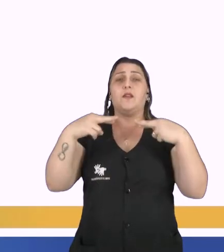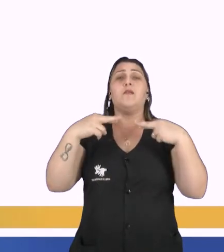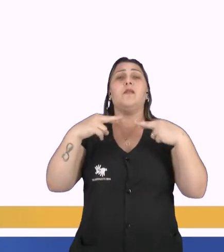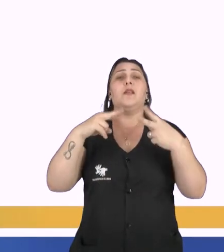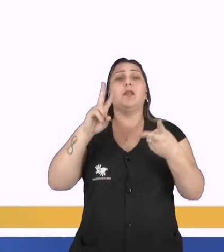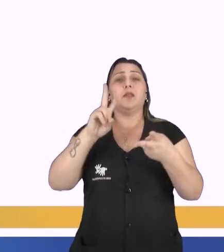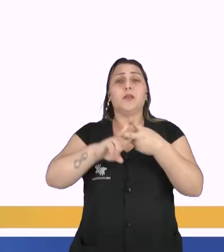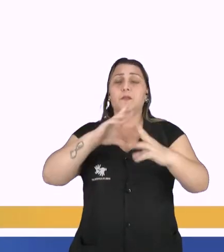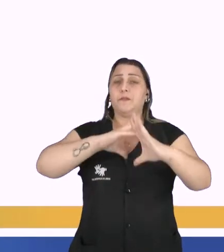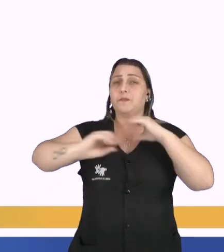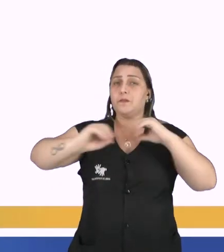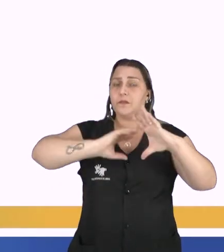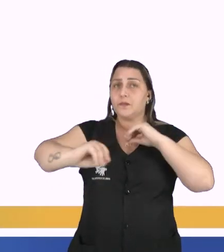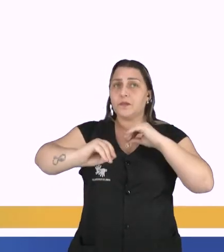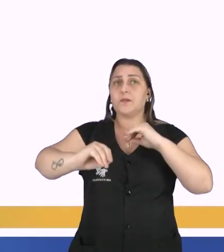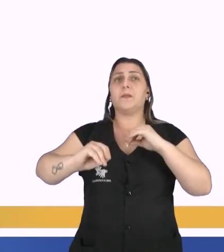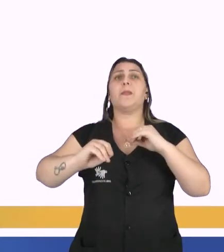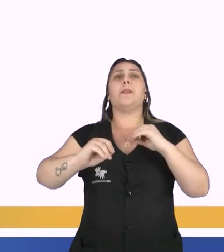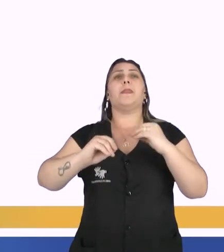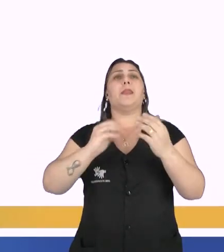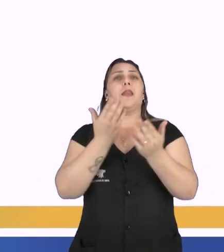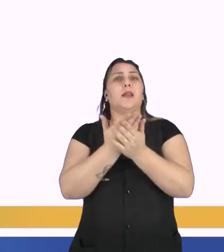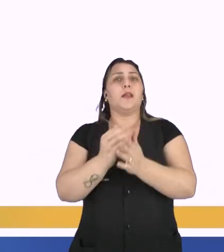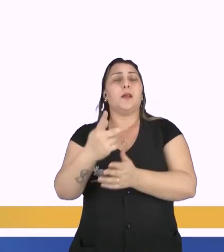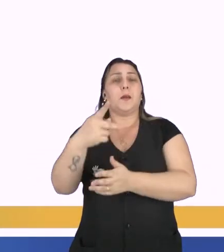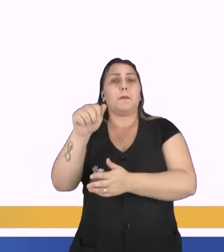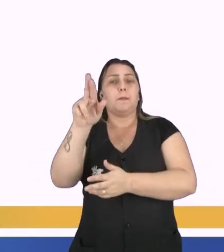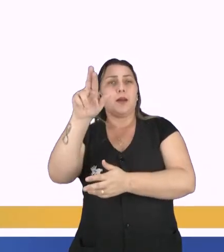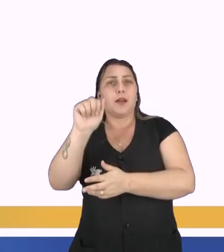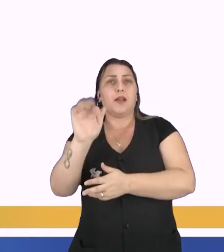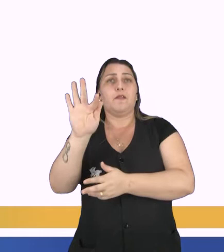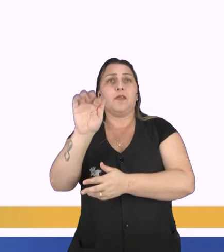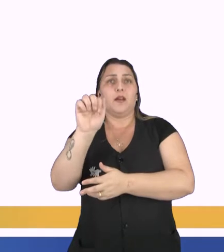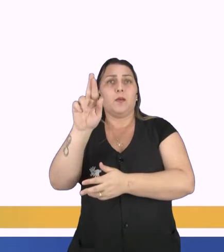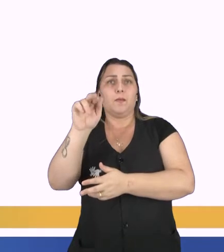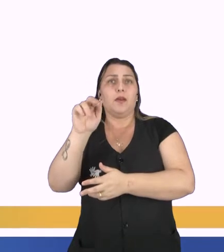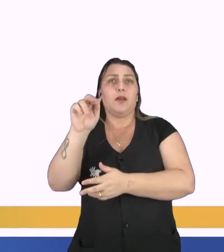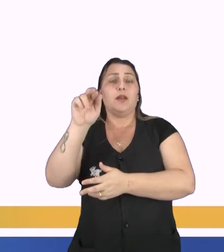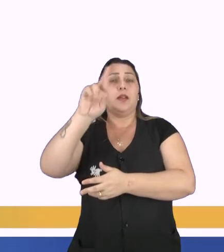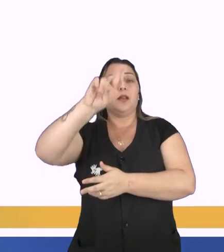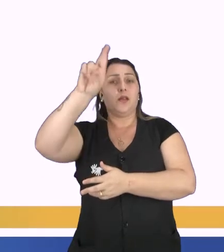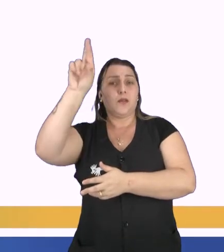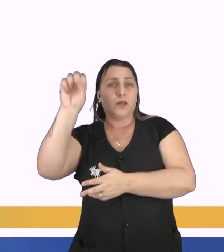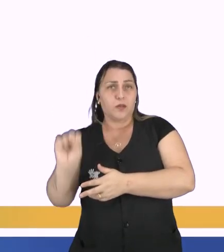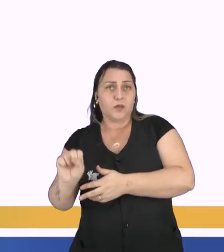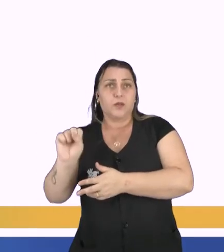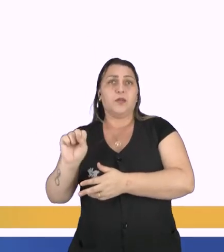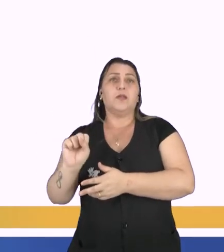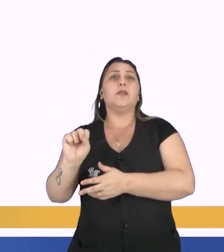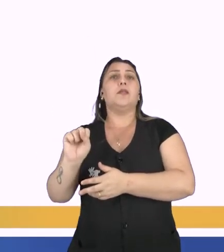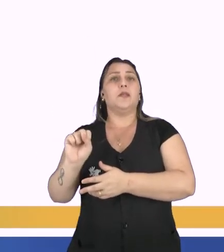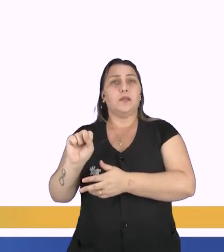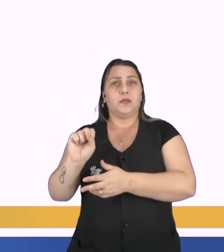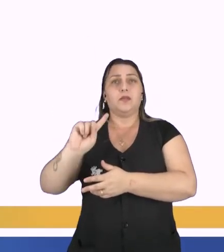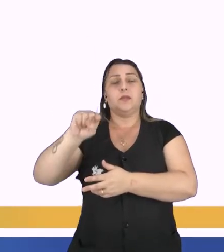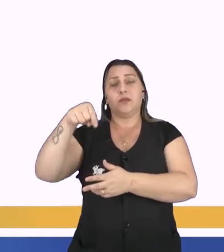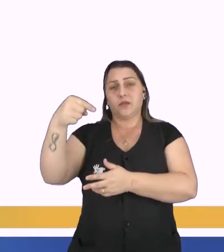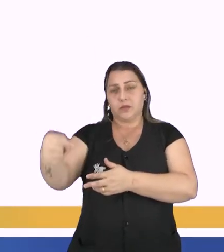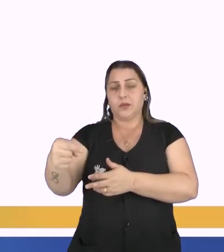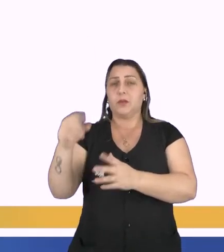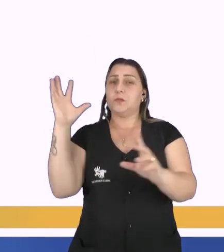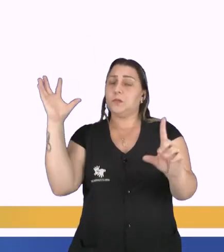vai discutir na próxima aula, como a cabanagem no Pará, a farroupilha no Rio Grande do Sul, né? A oposição regressista passou